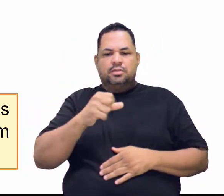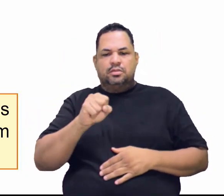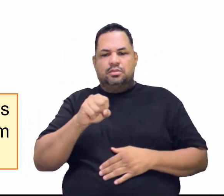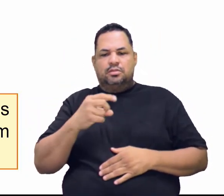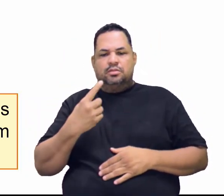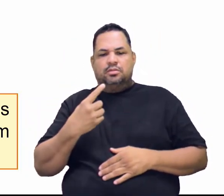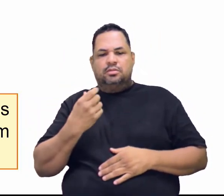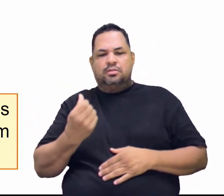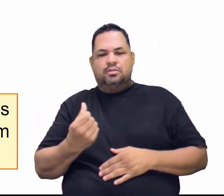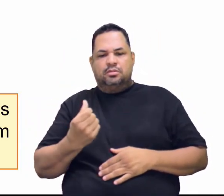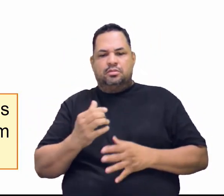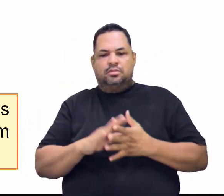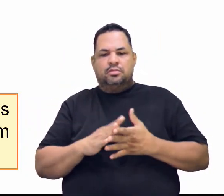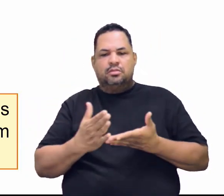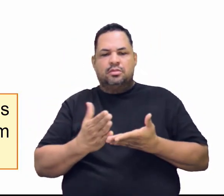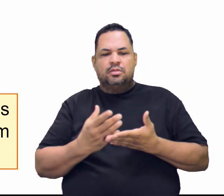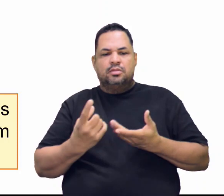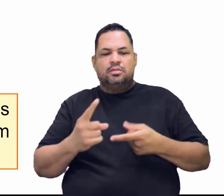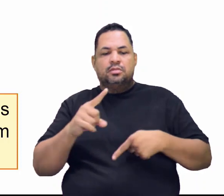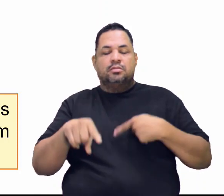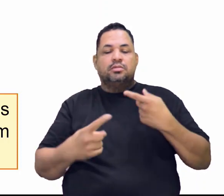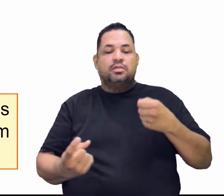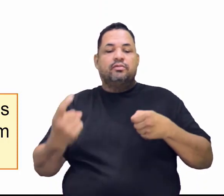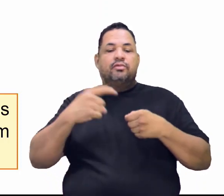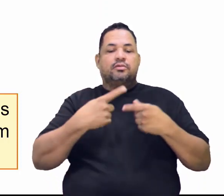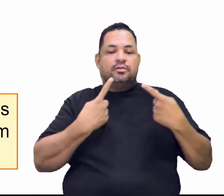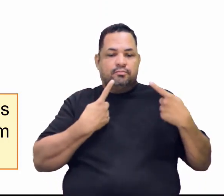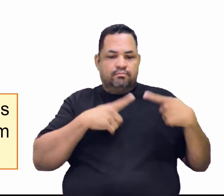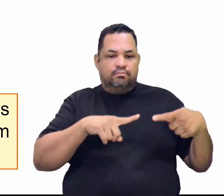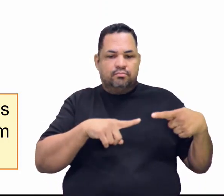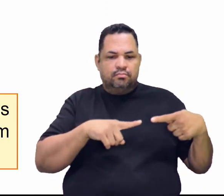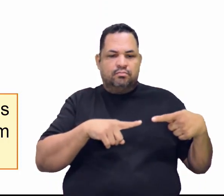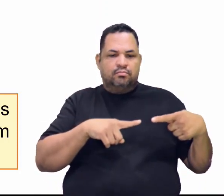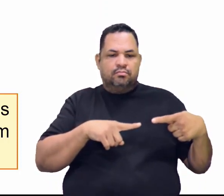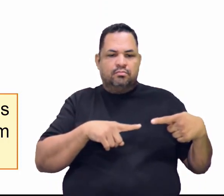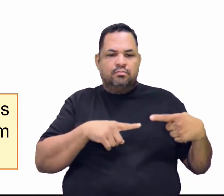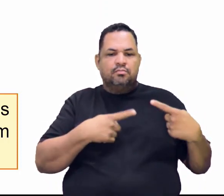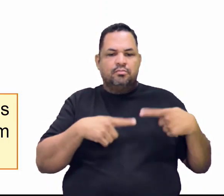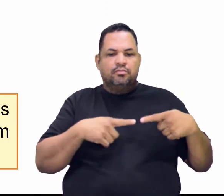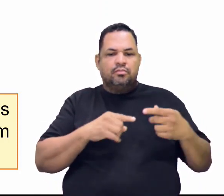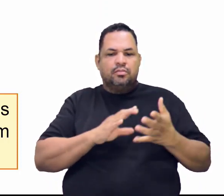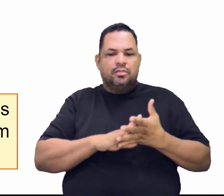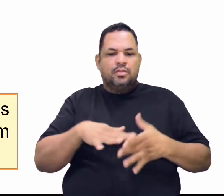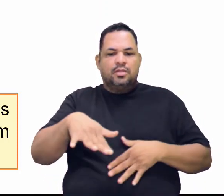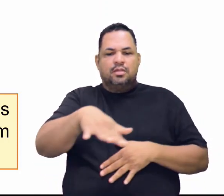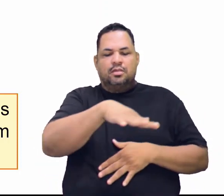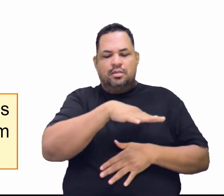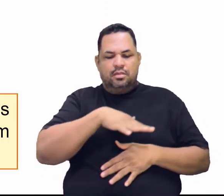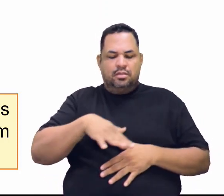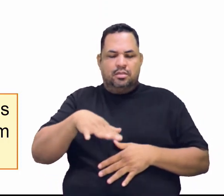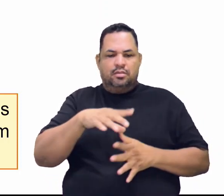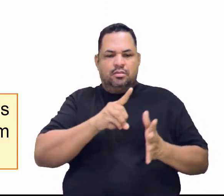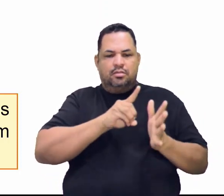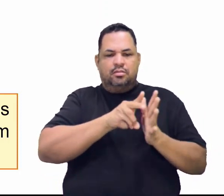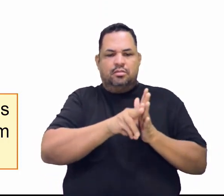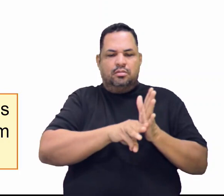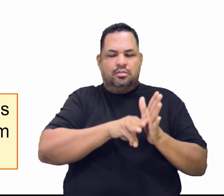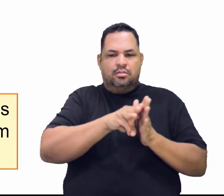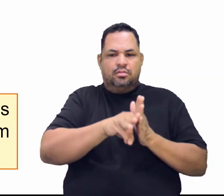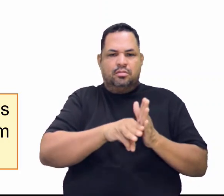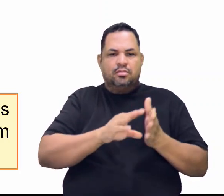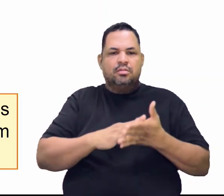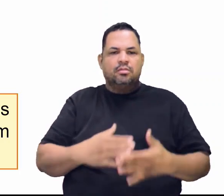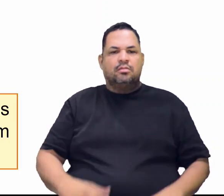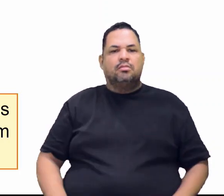às agressões do civilizado, eles voltam a atacar e a depredar na área do Madeira.